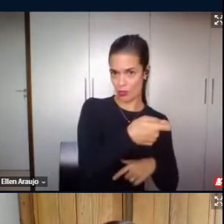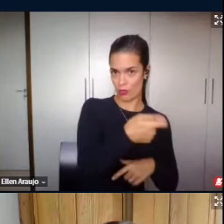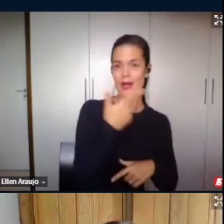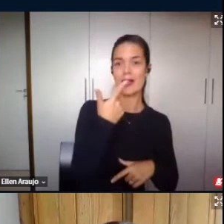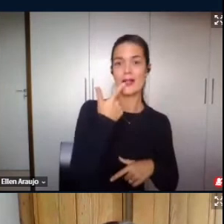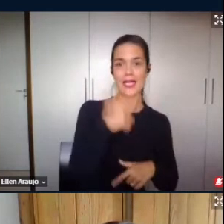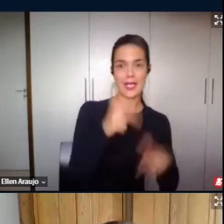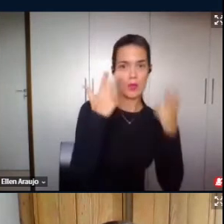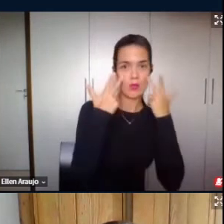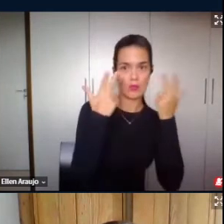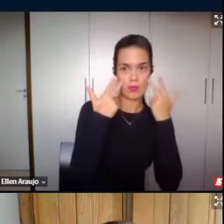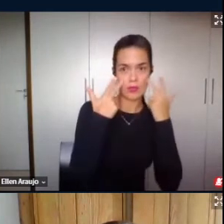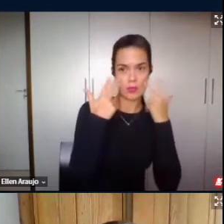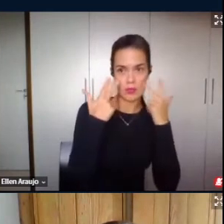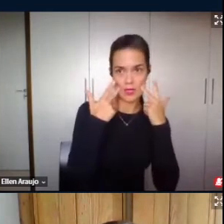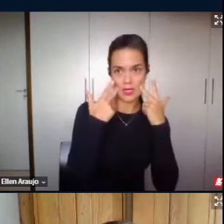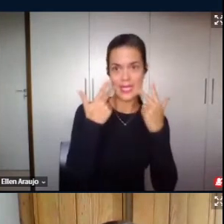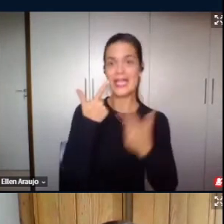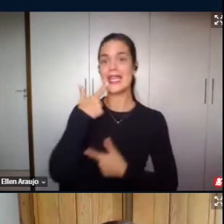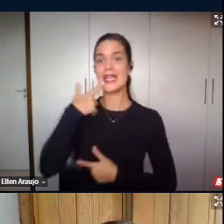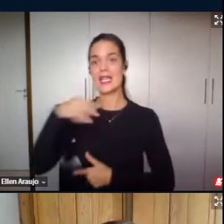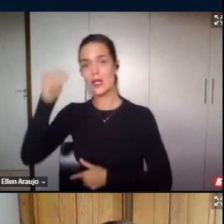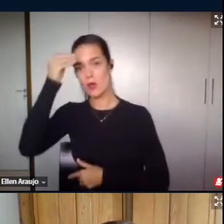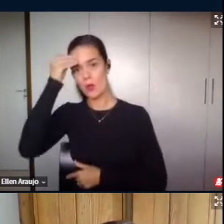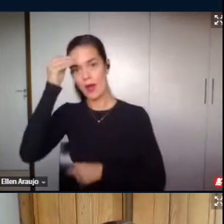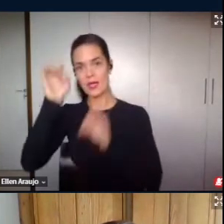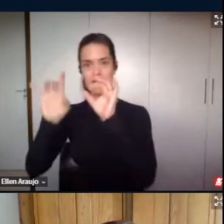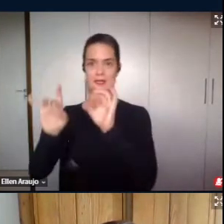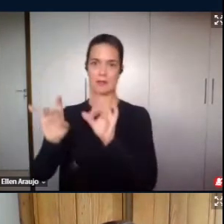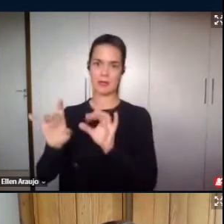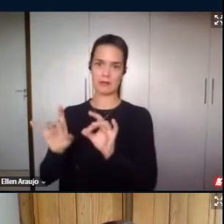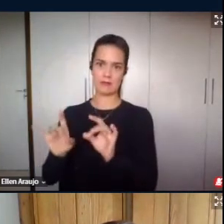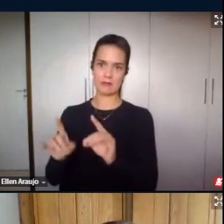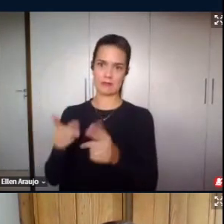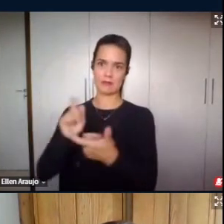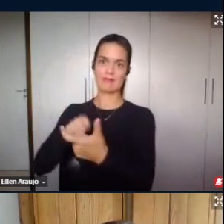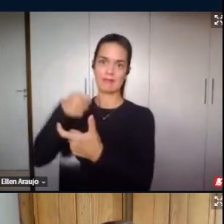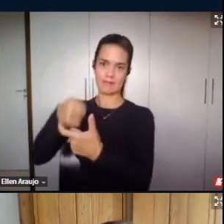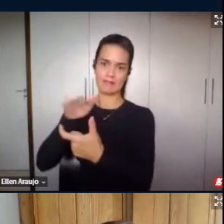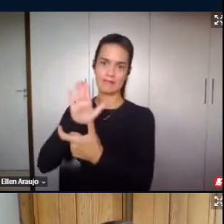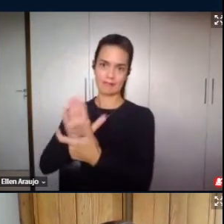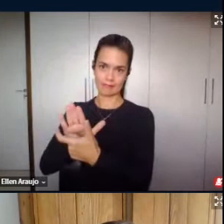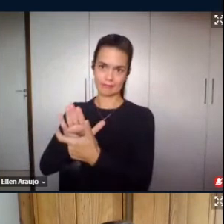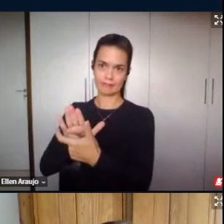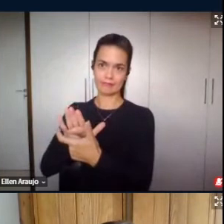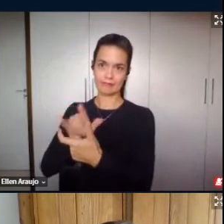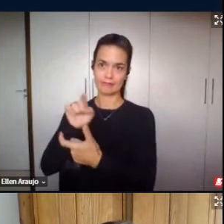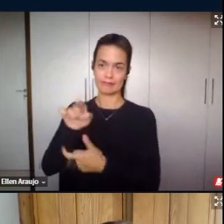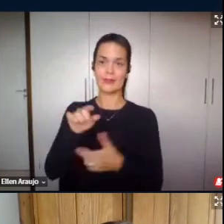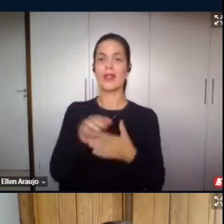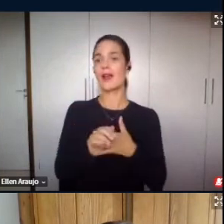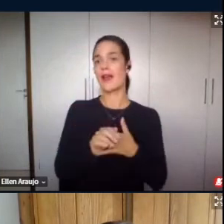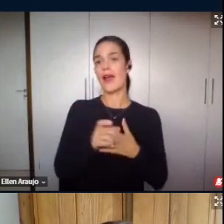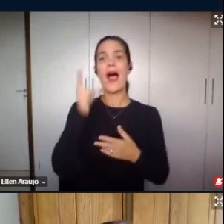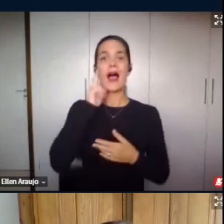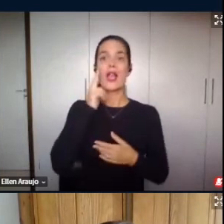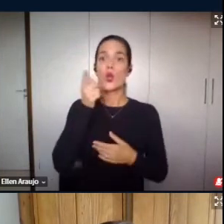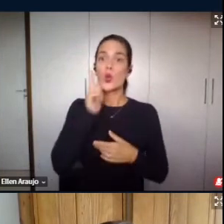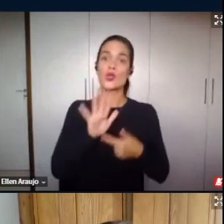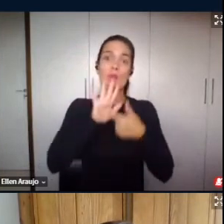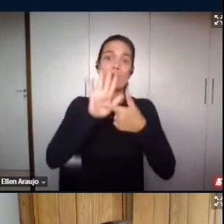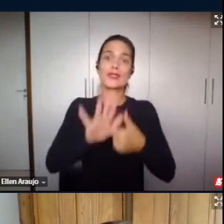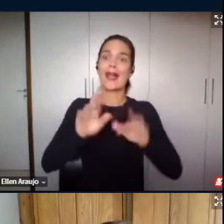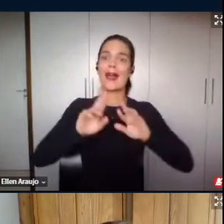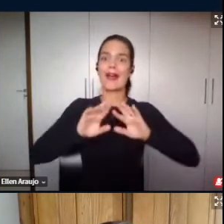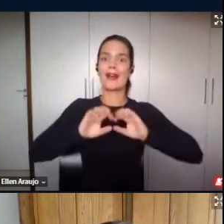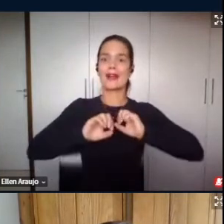de linguagens de especialidade. Né? Quer dizer, pena que, mais uma vez, eu digo que o Alex não pôde mostrar essa diferença. Nós